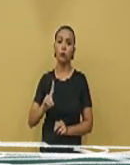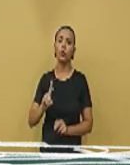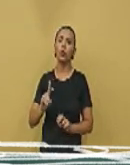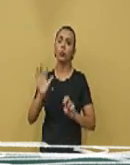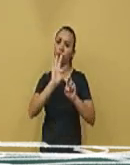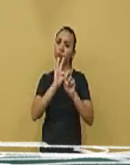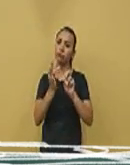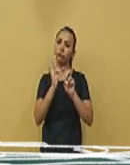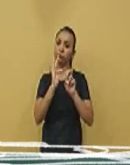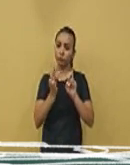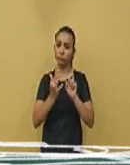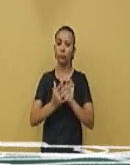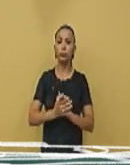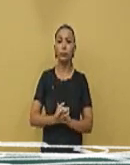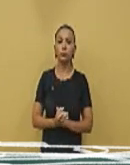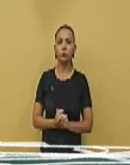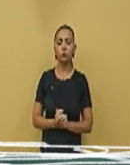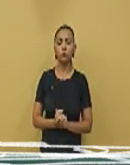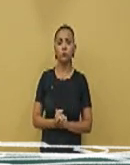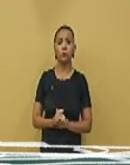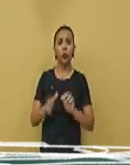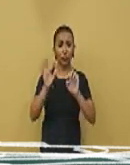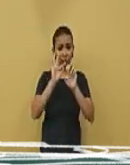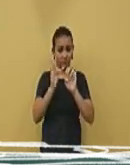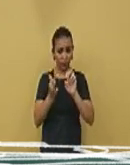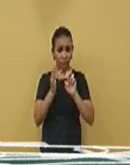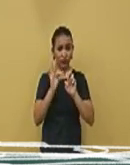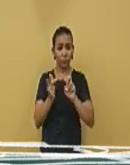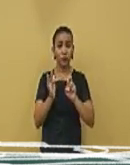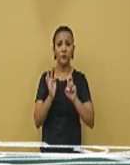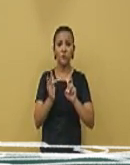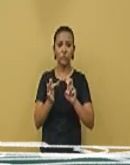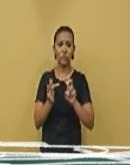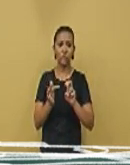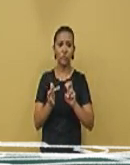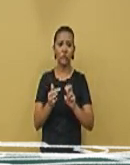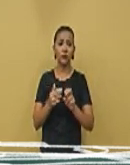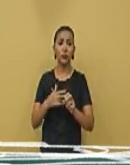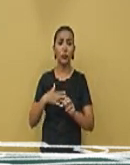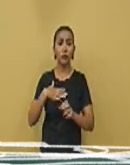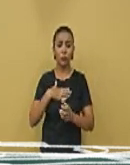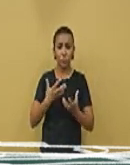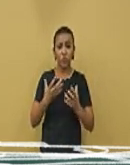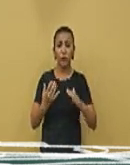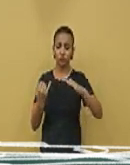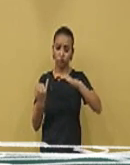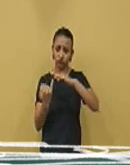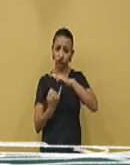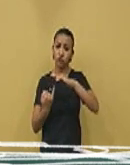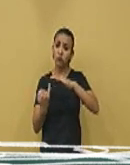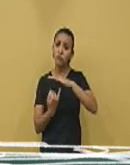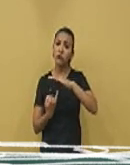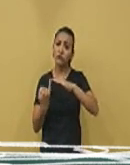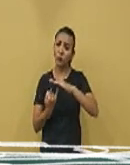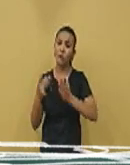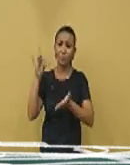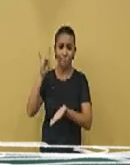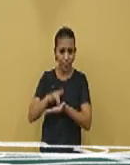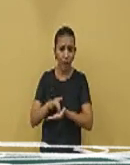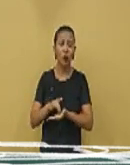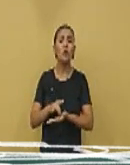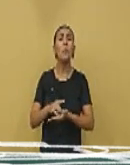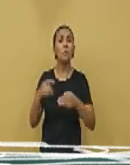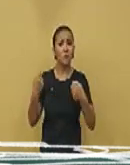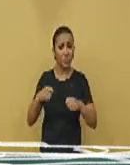faculdade. A EAD, eu gostei muito do tema de terem falado da institucionalização, há muito o que fazer,